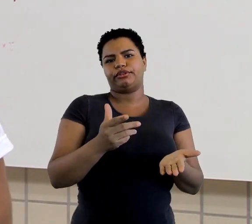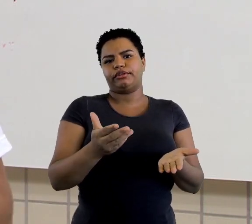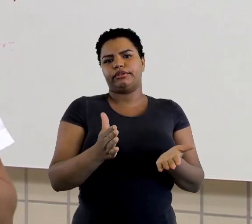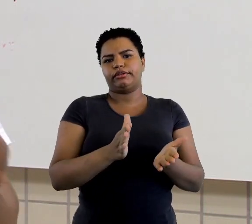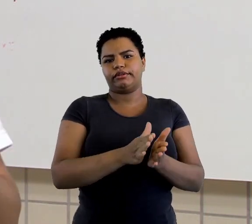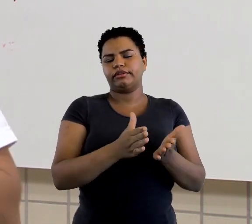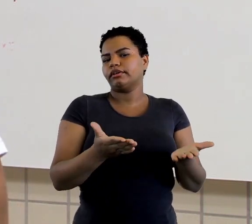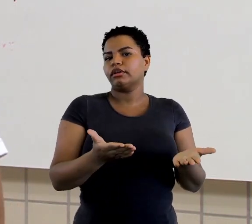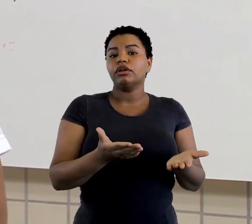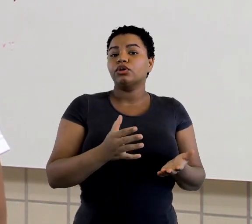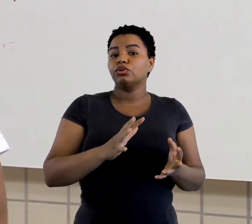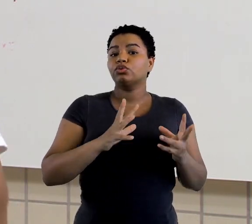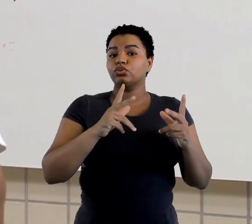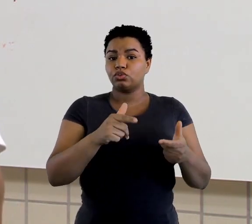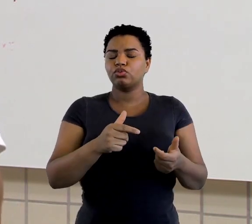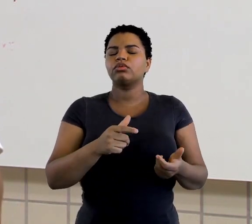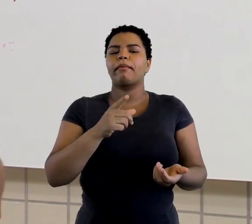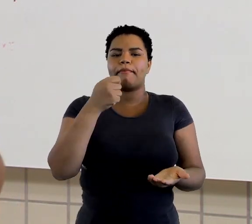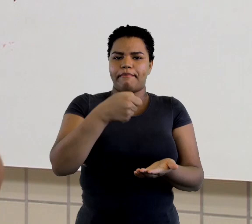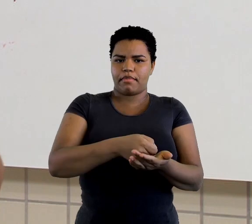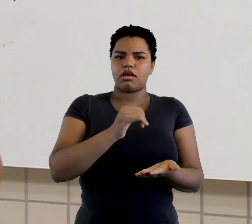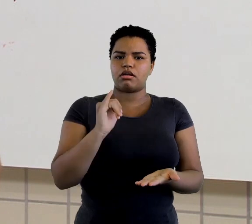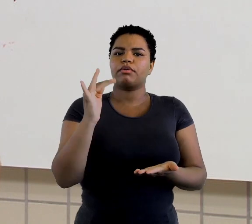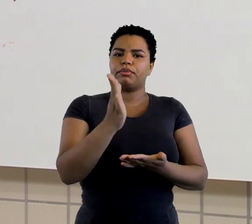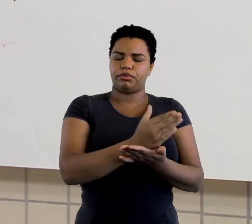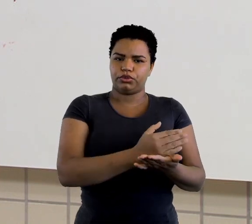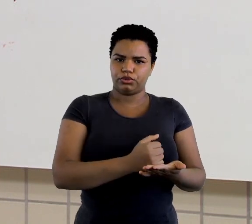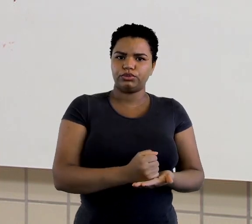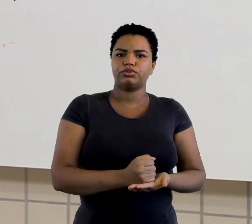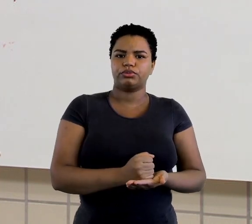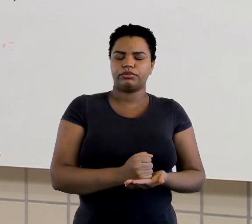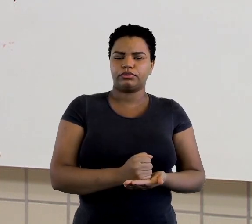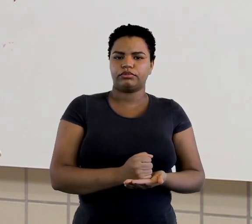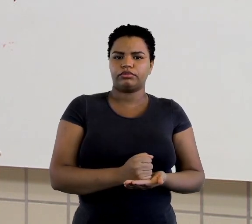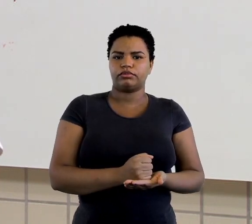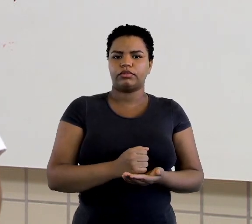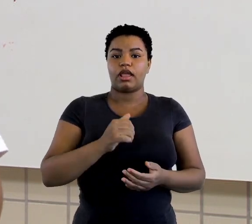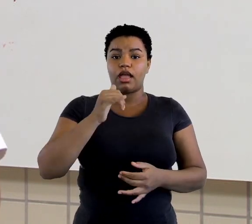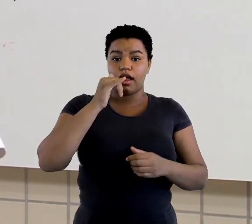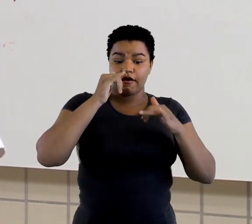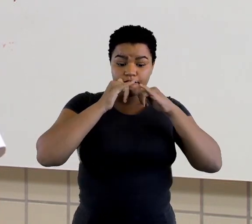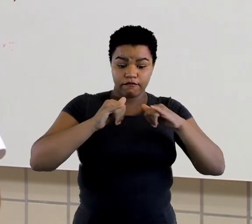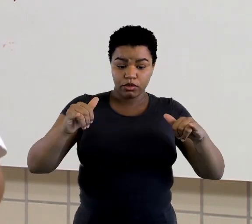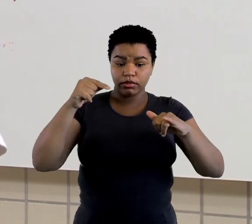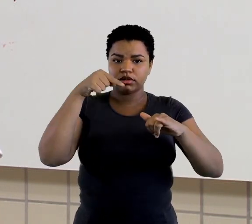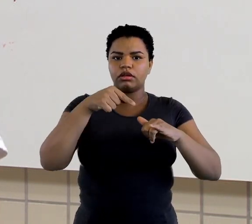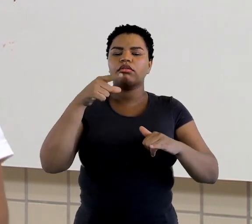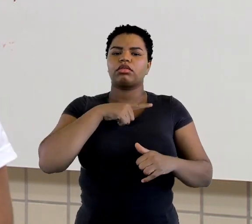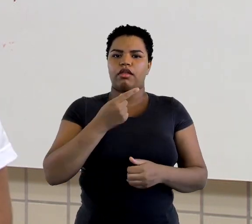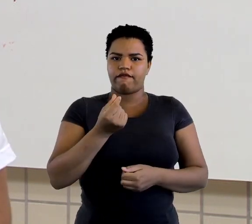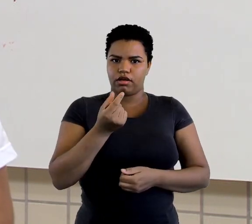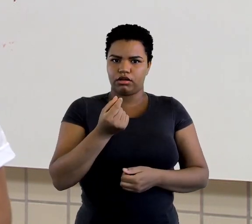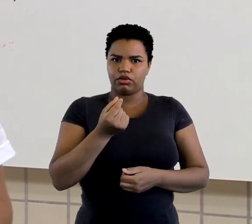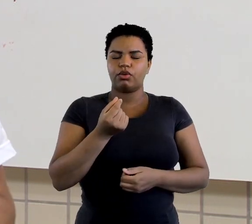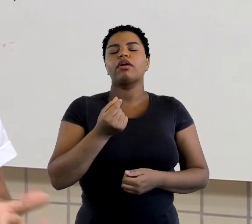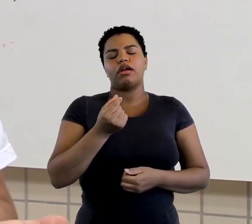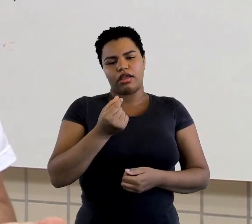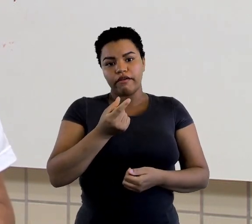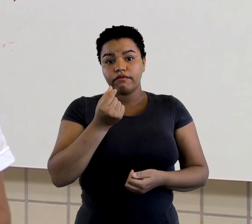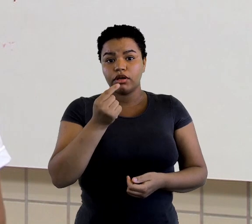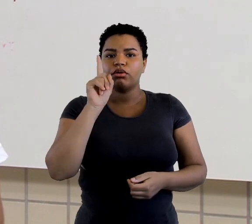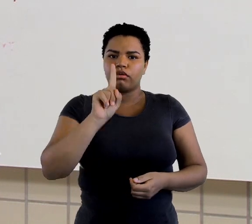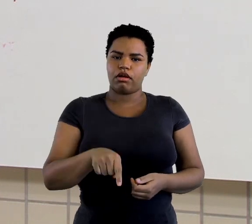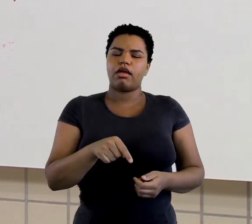cobrado um imposto. A informação, ela teria um preço, e esse preço era a Lei do